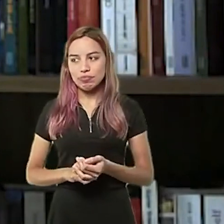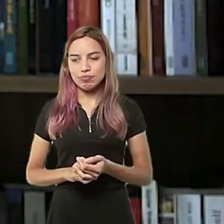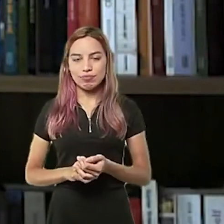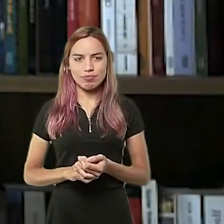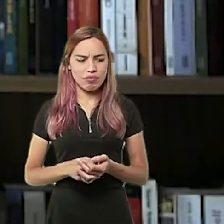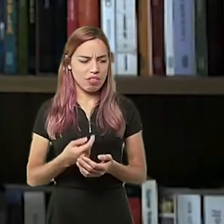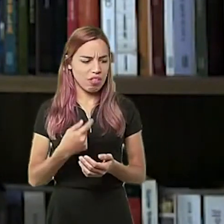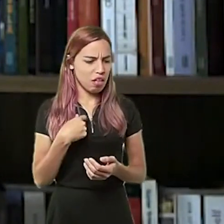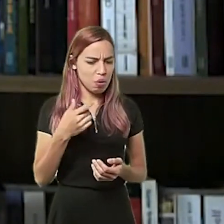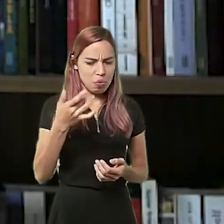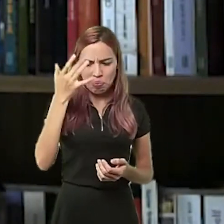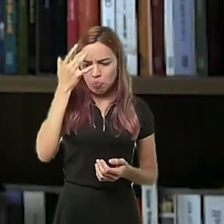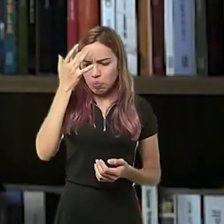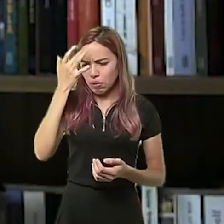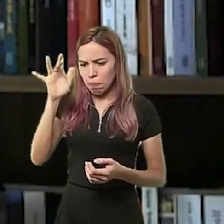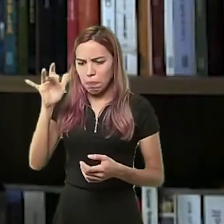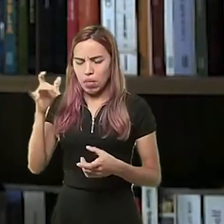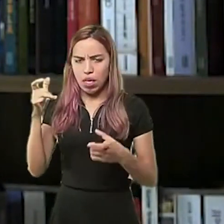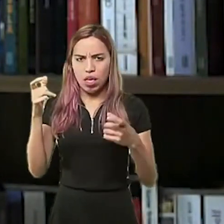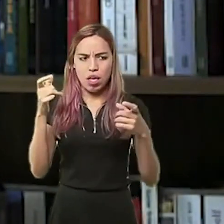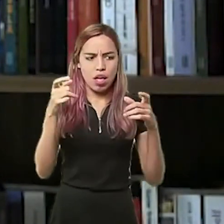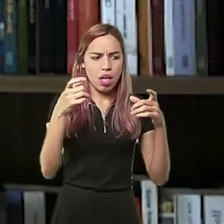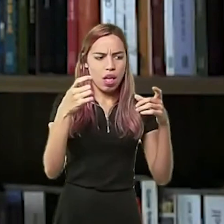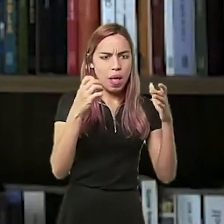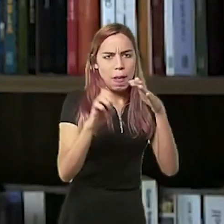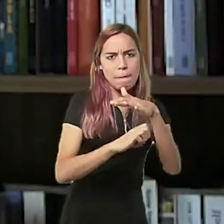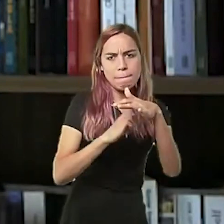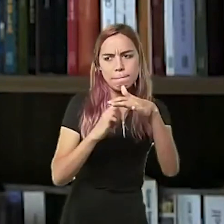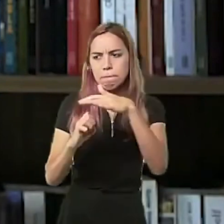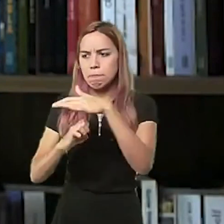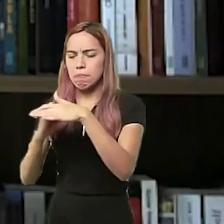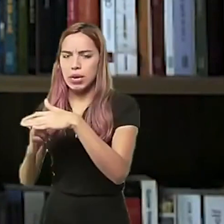publicar esse livro, sequer tinha onde publicar essa